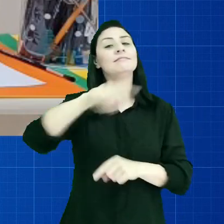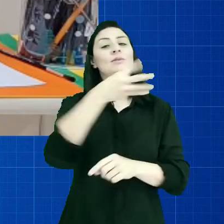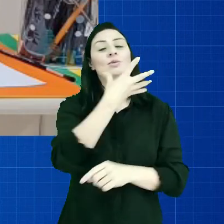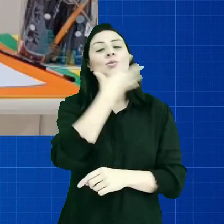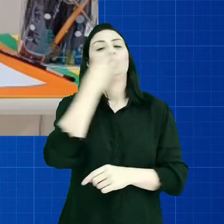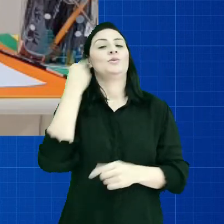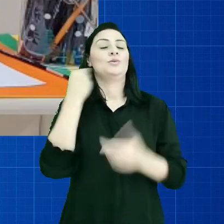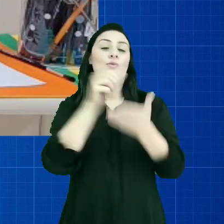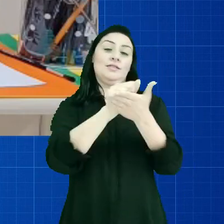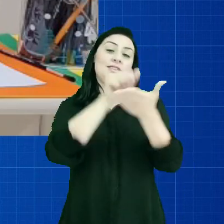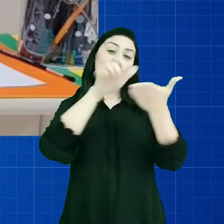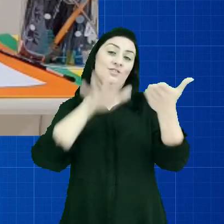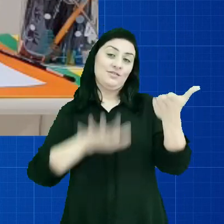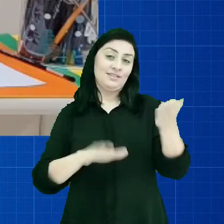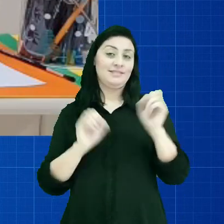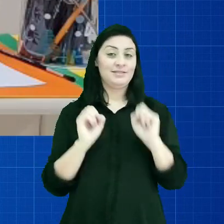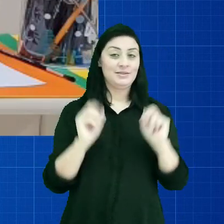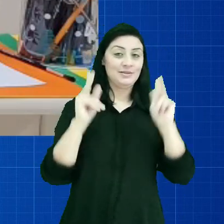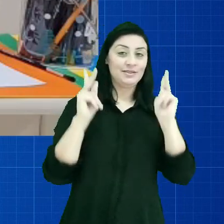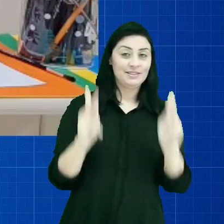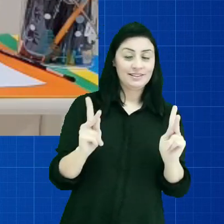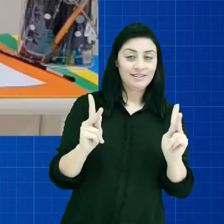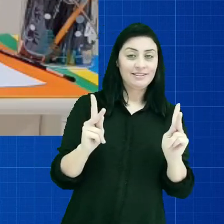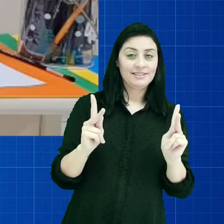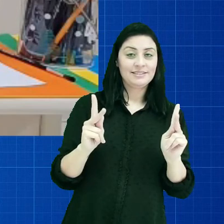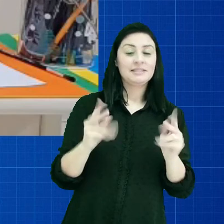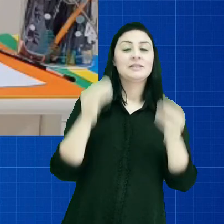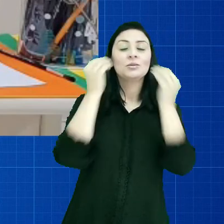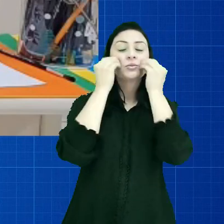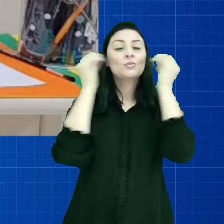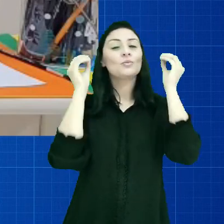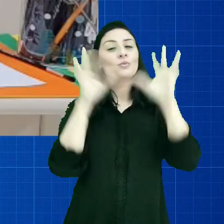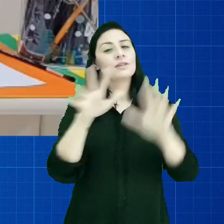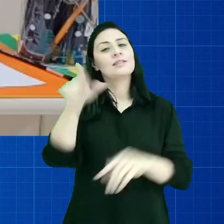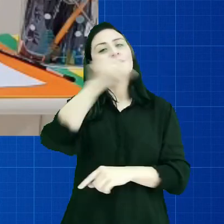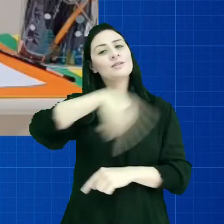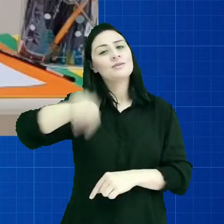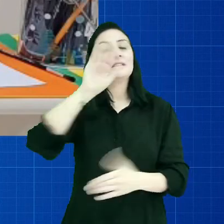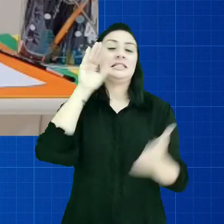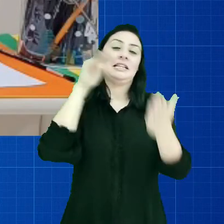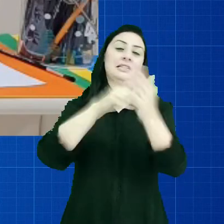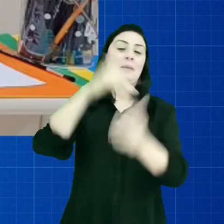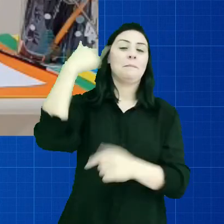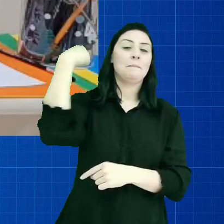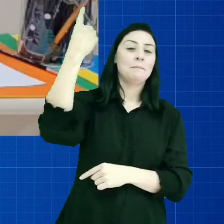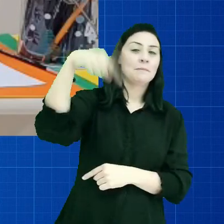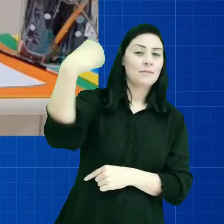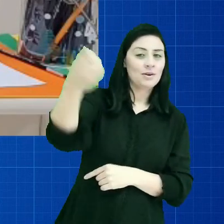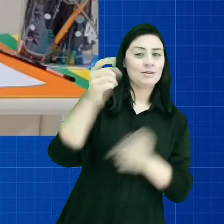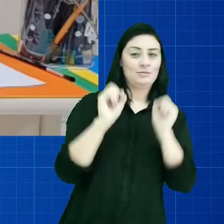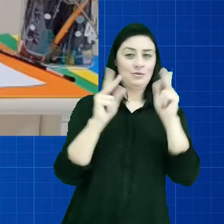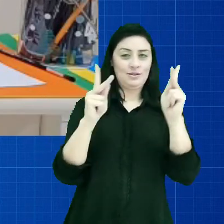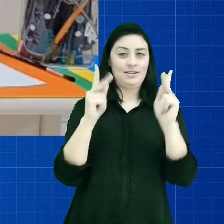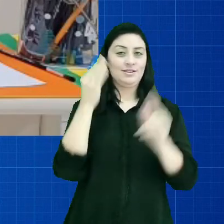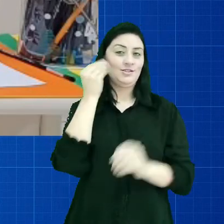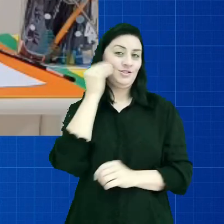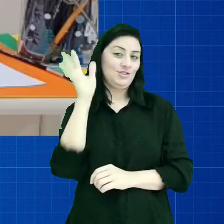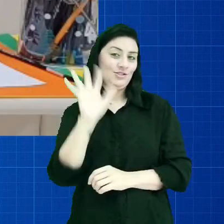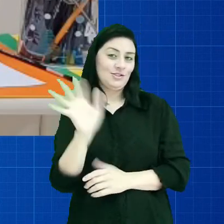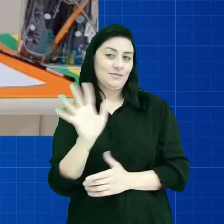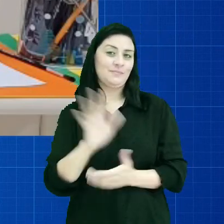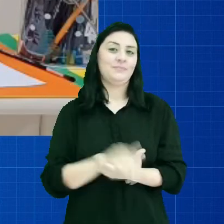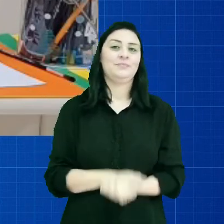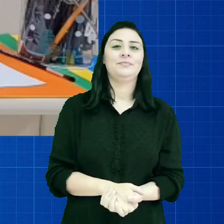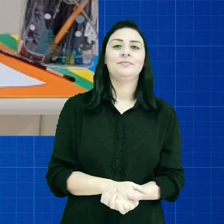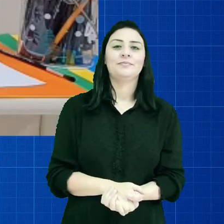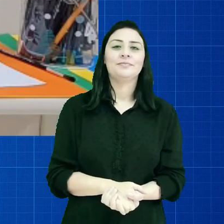tenham gostado muito da nossa atividade, tá bom? Então, beijos para vocês e até a próxima, tá? Tchau!